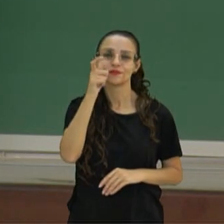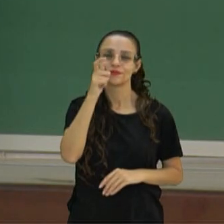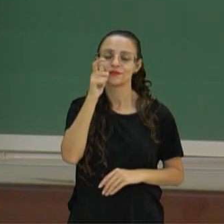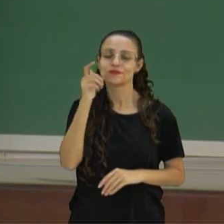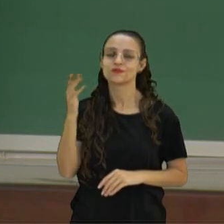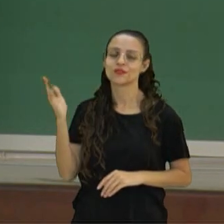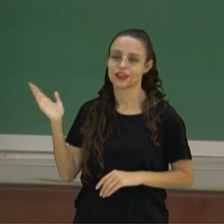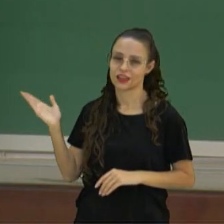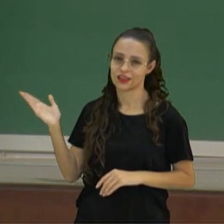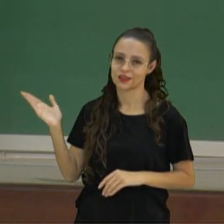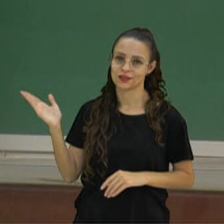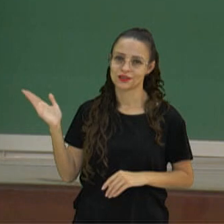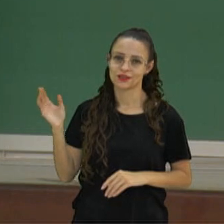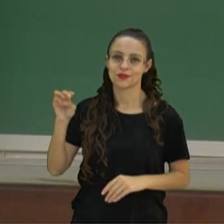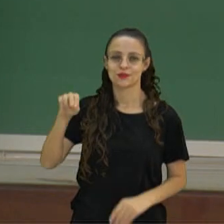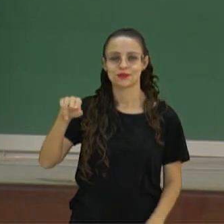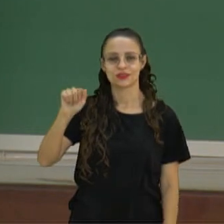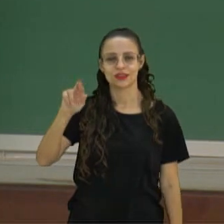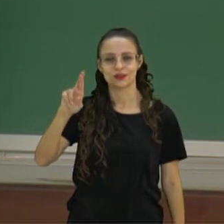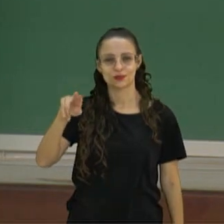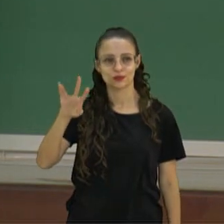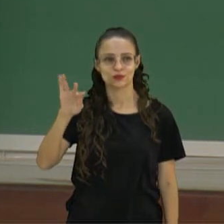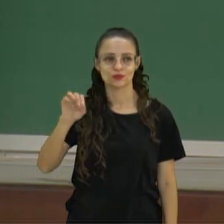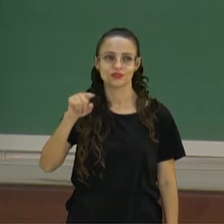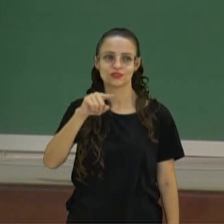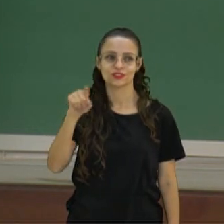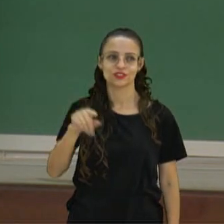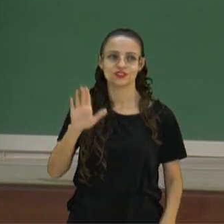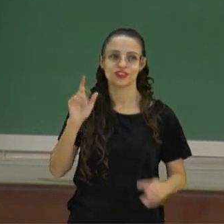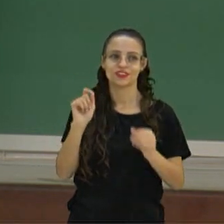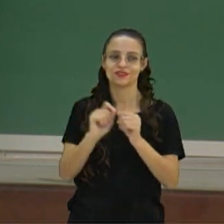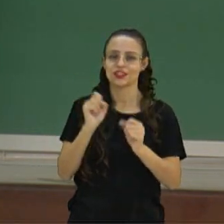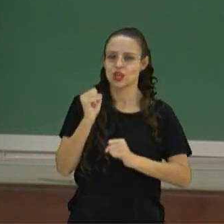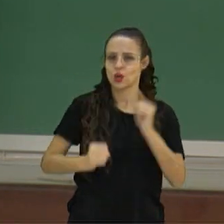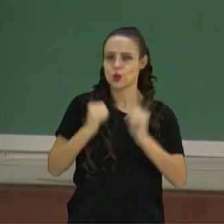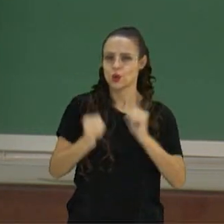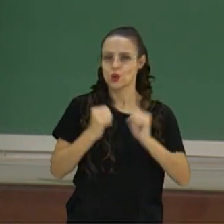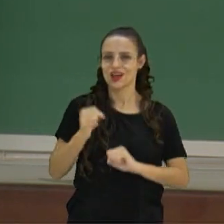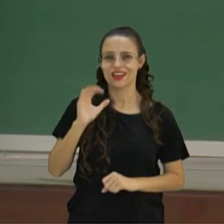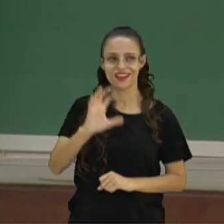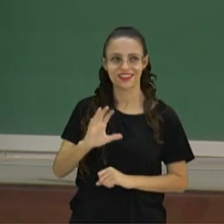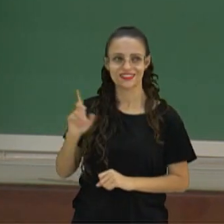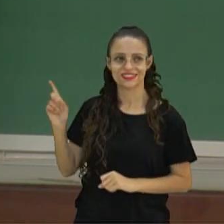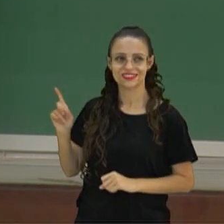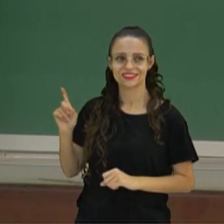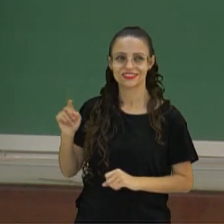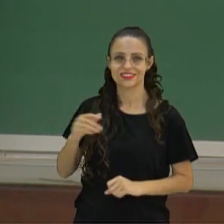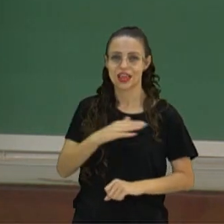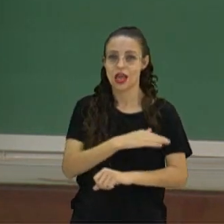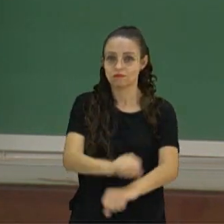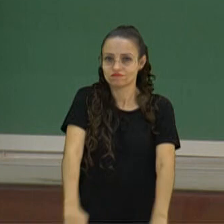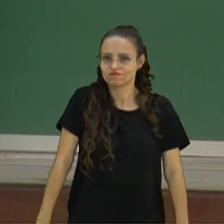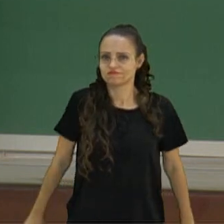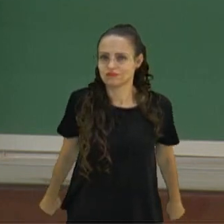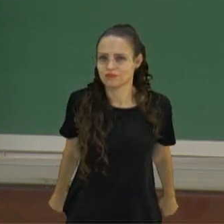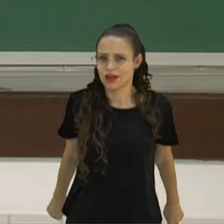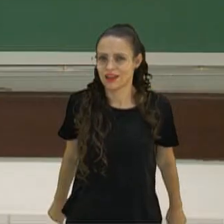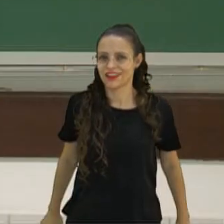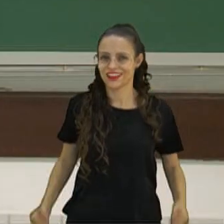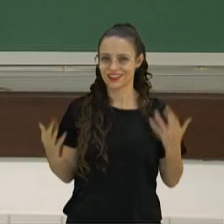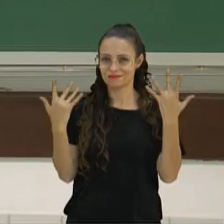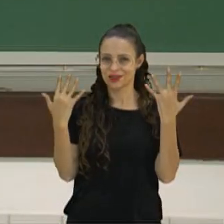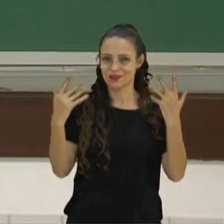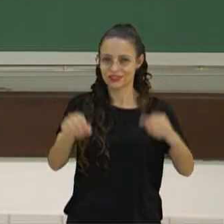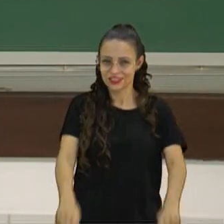né, Naruto, né, então já realizou a corrida desta maneira. Então, jogar o tronco à frente, as mãos lá atrás